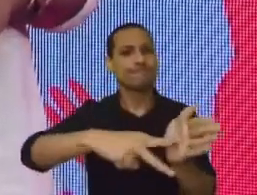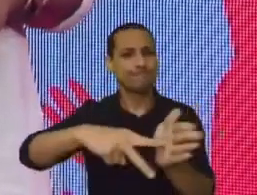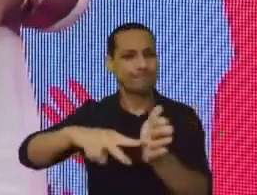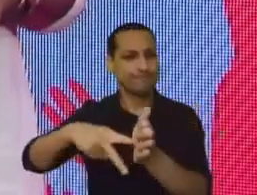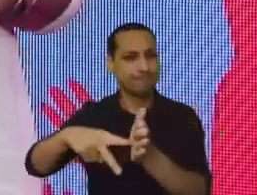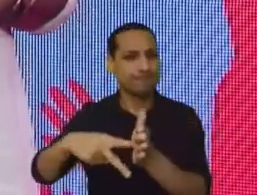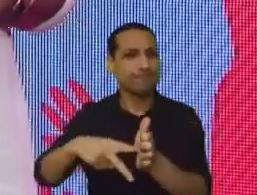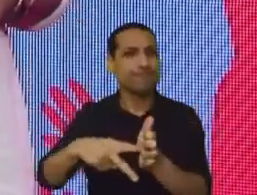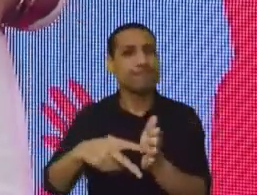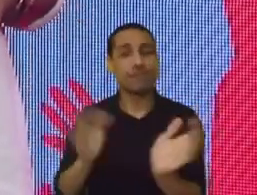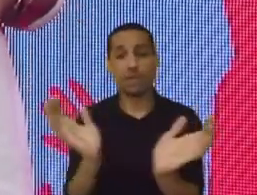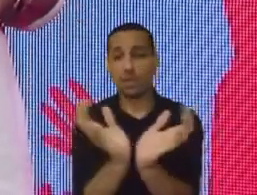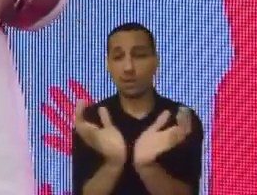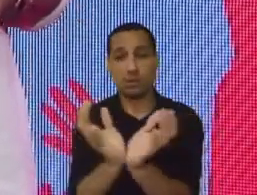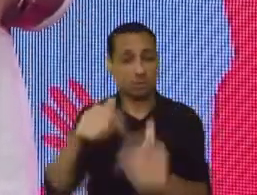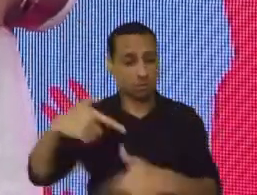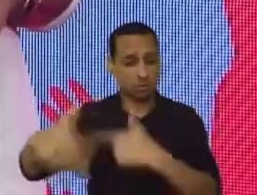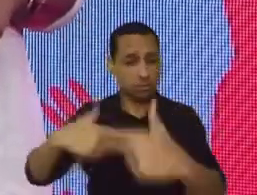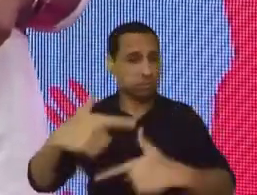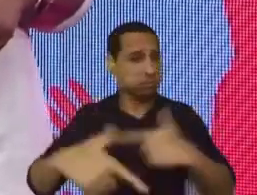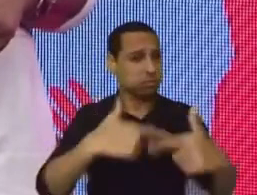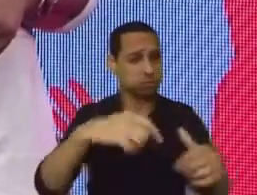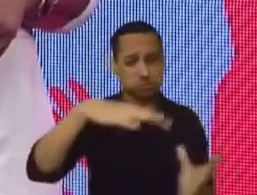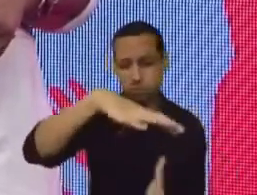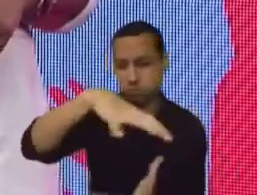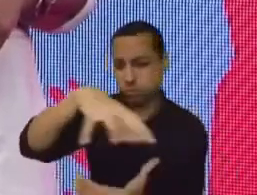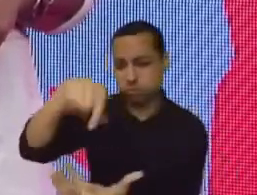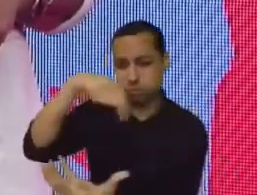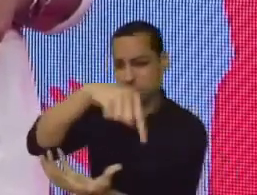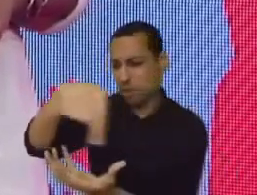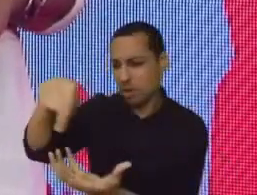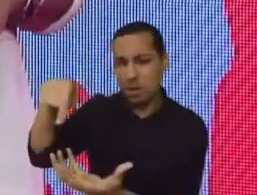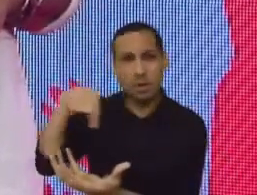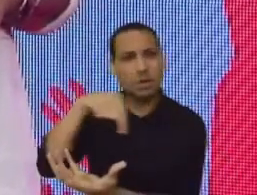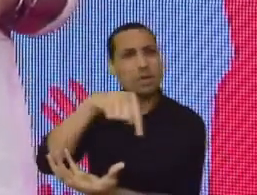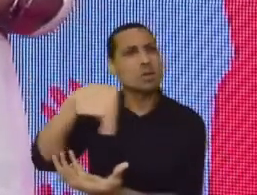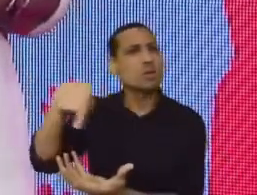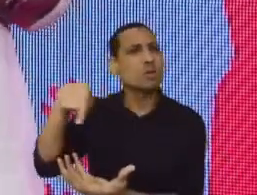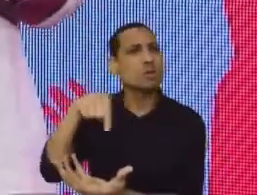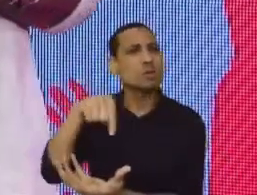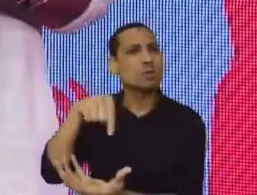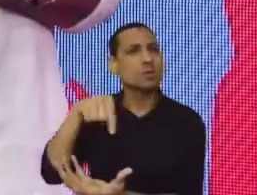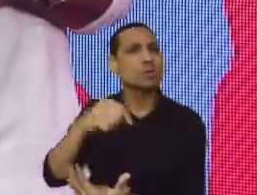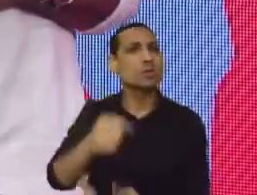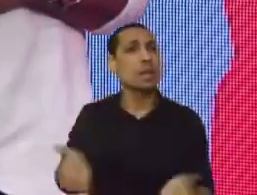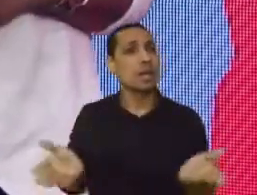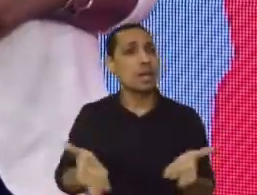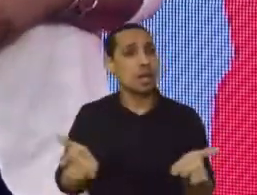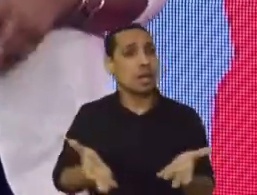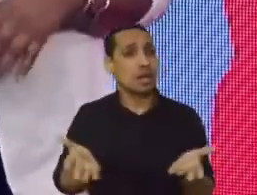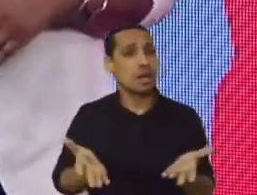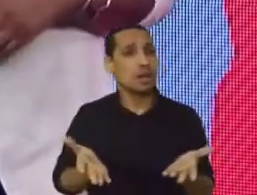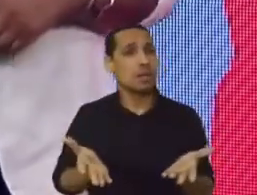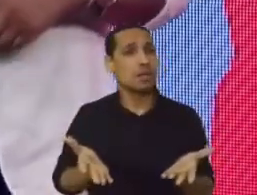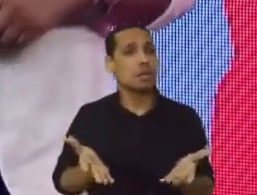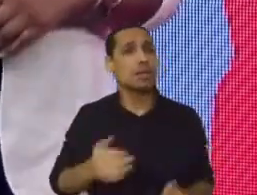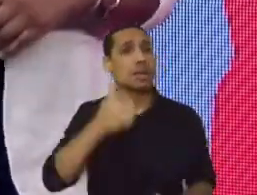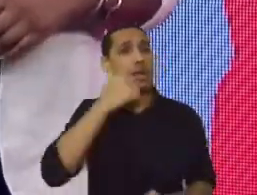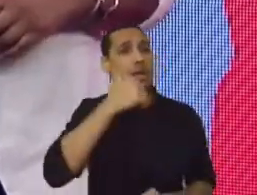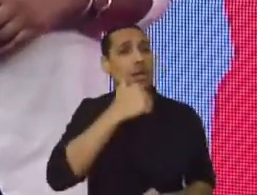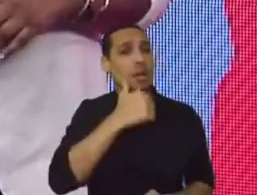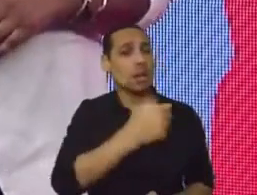internacional. Temos a saudação da nossa presidenta agora, da Confederação Sindical Internacional,